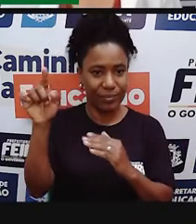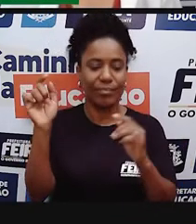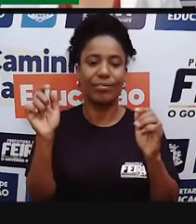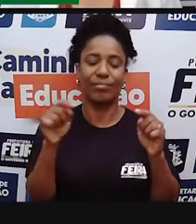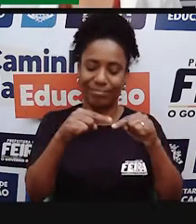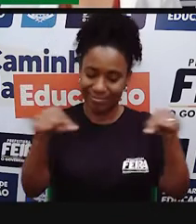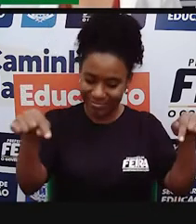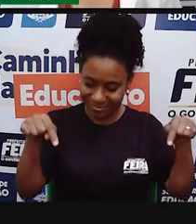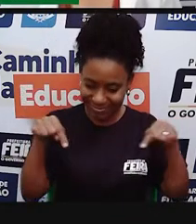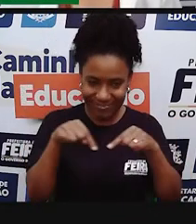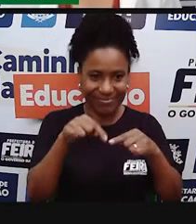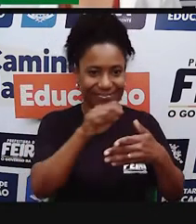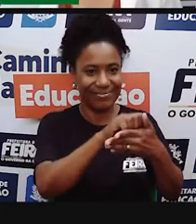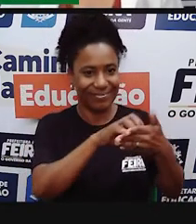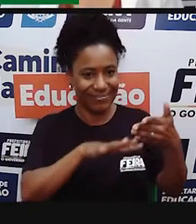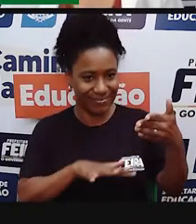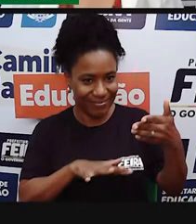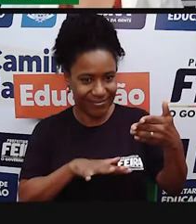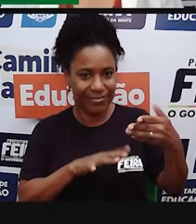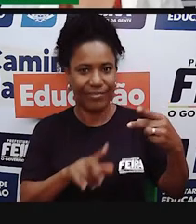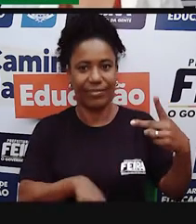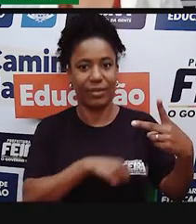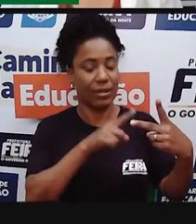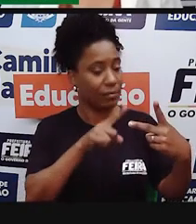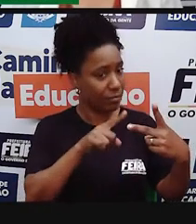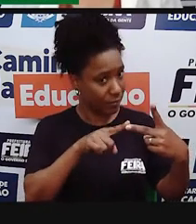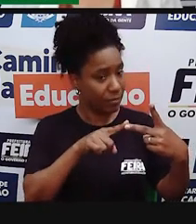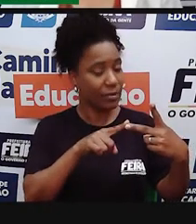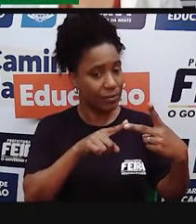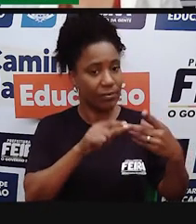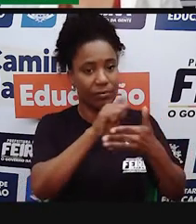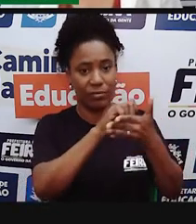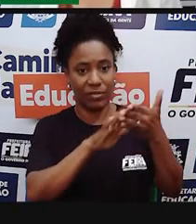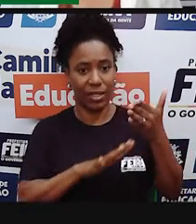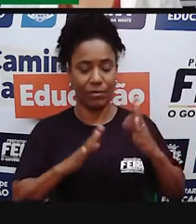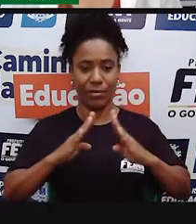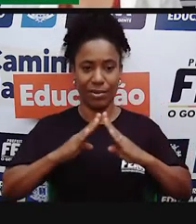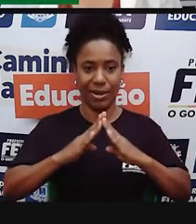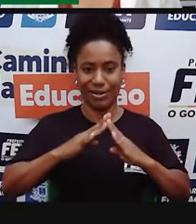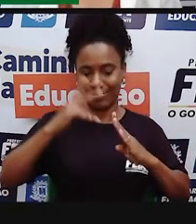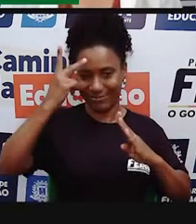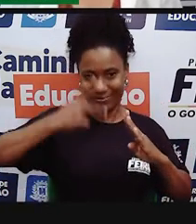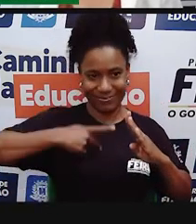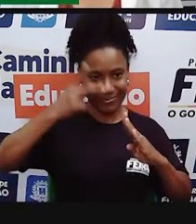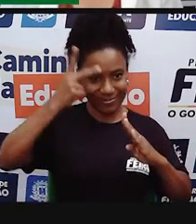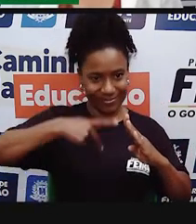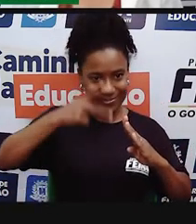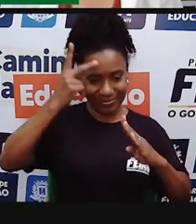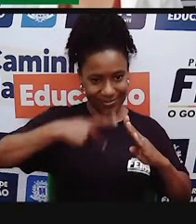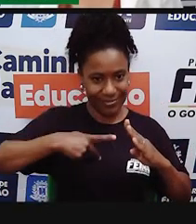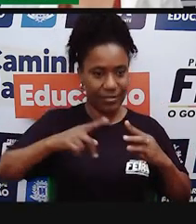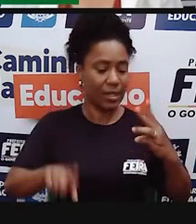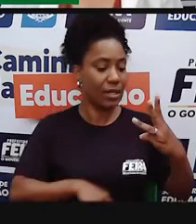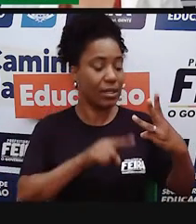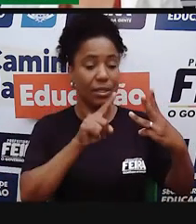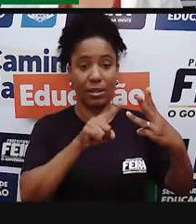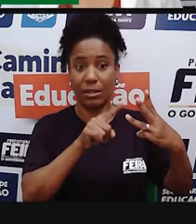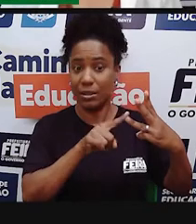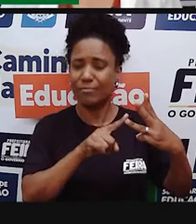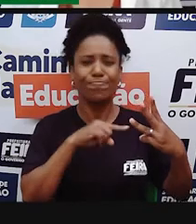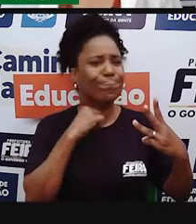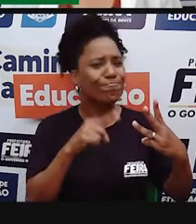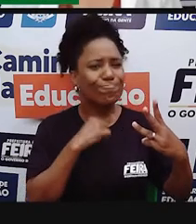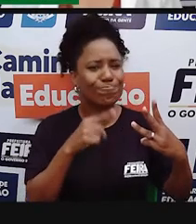as é presenciais e se a atividade for para casa eu me Word e se surgirem